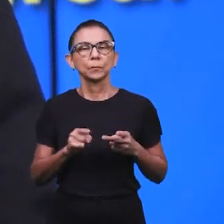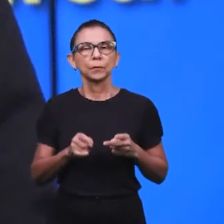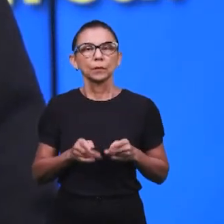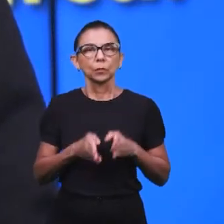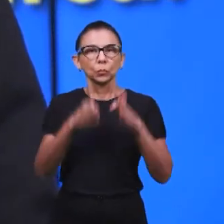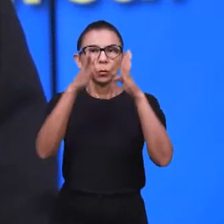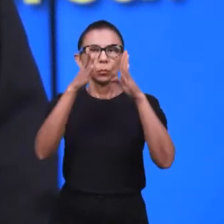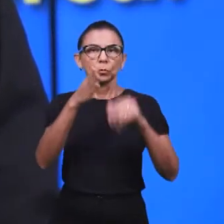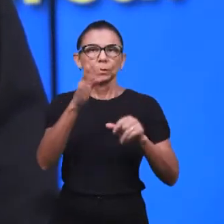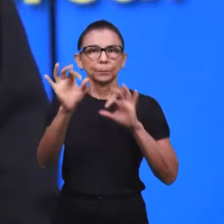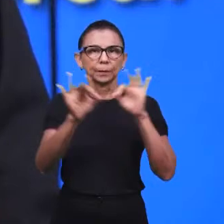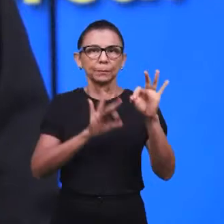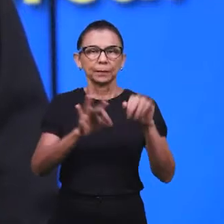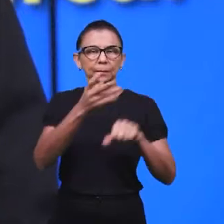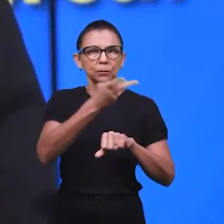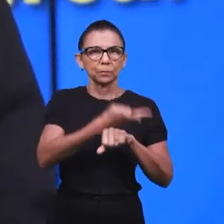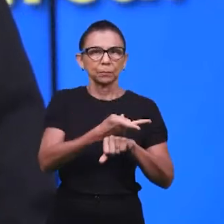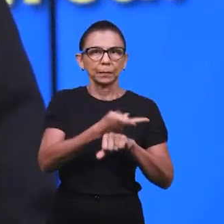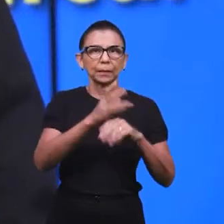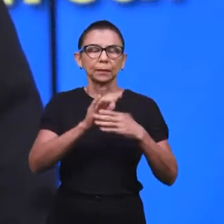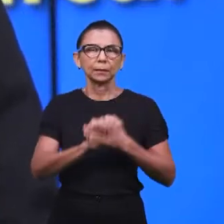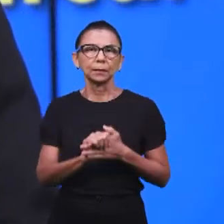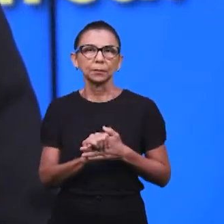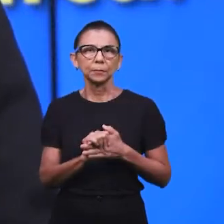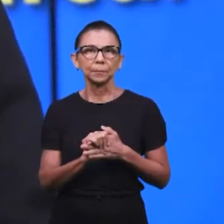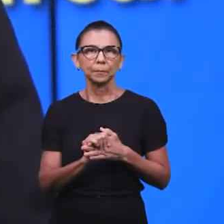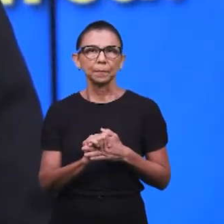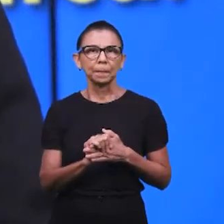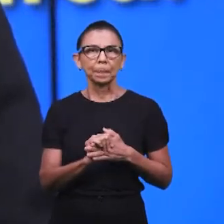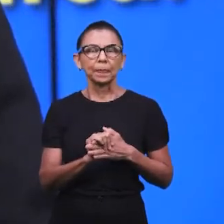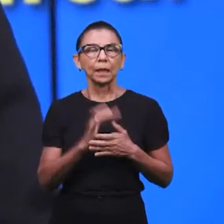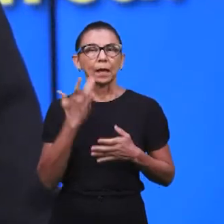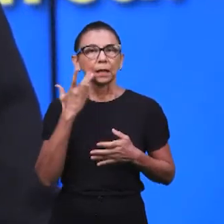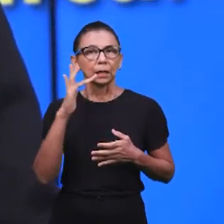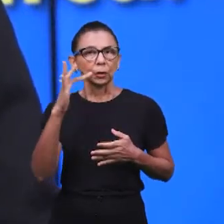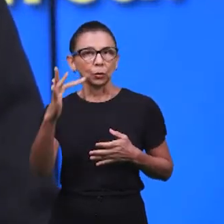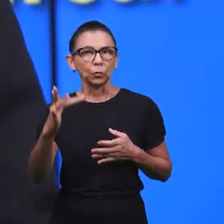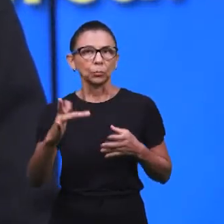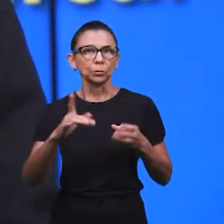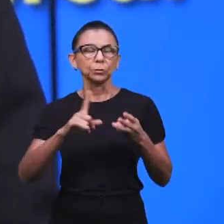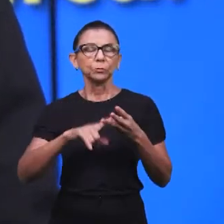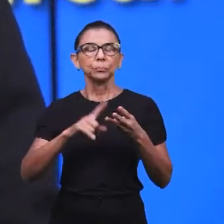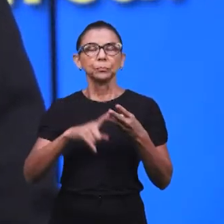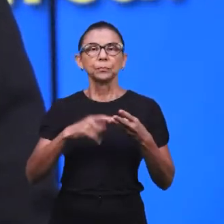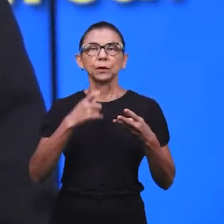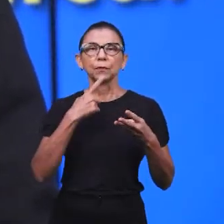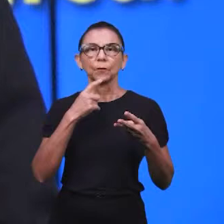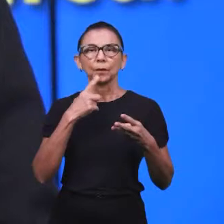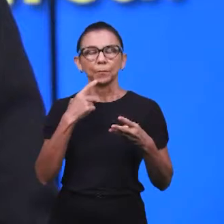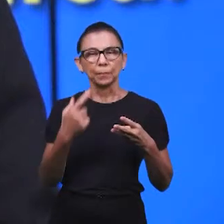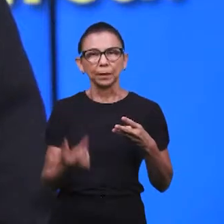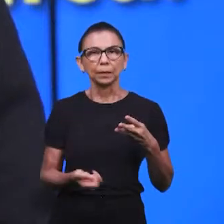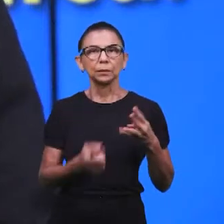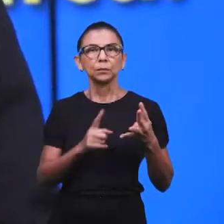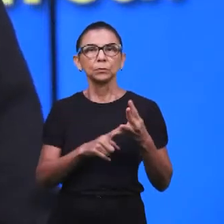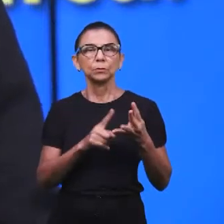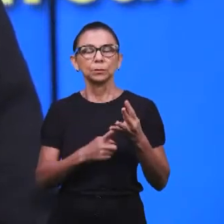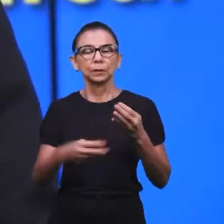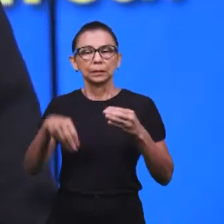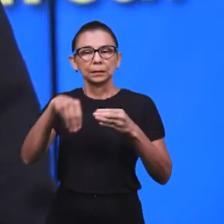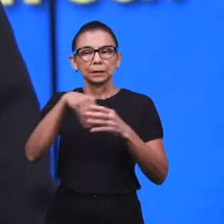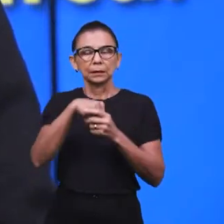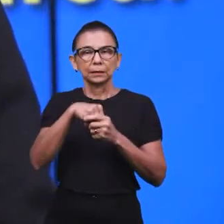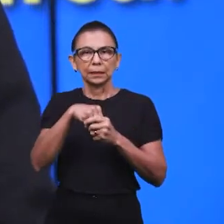no texto, a coluna é de prata, o estrado é de ouro e o assento de púrpura e o